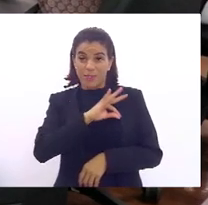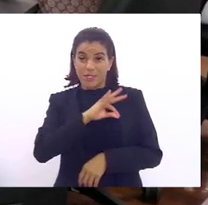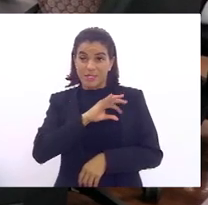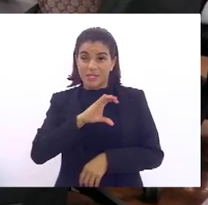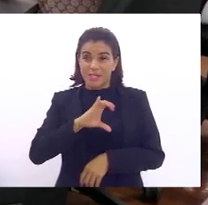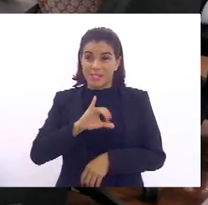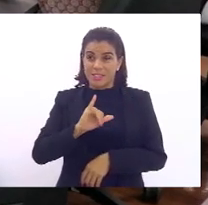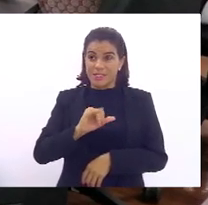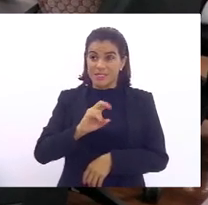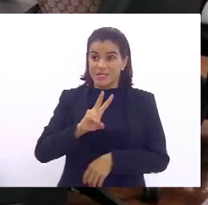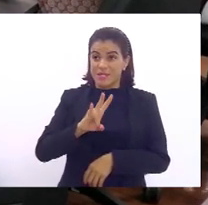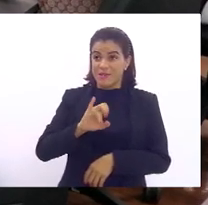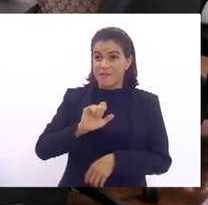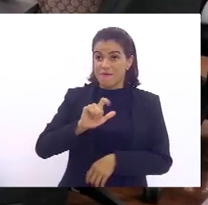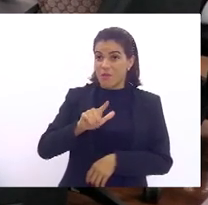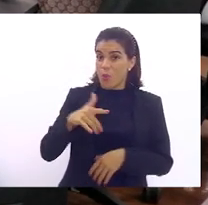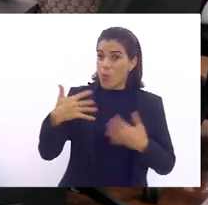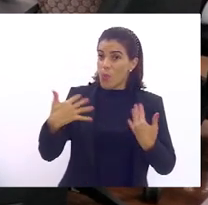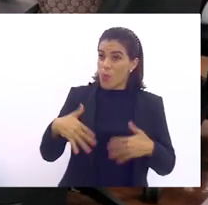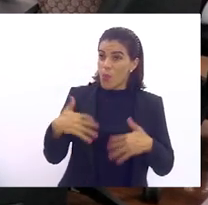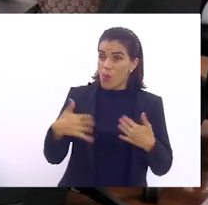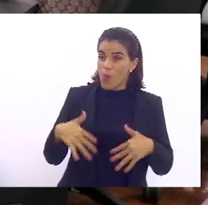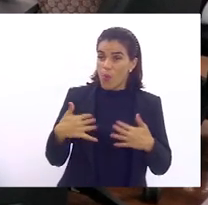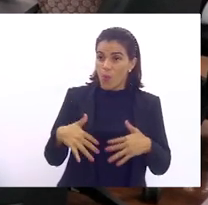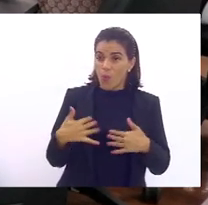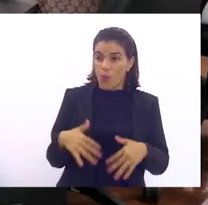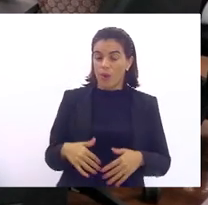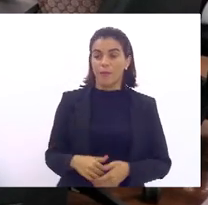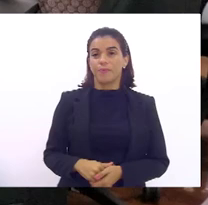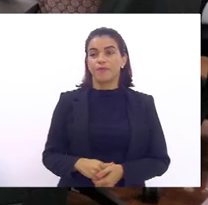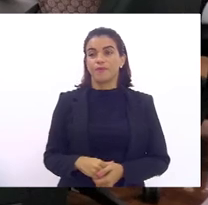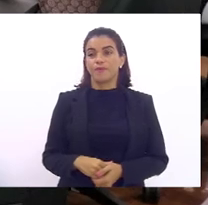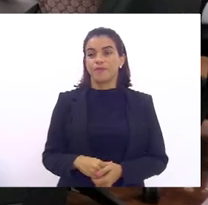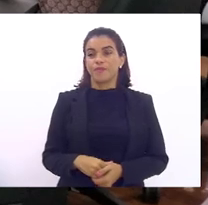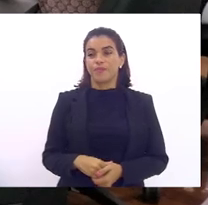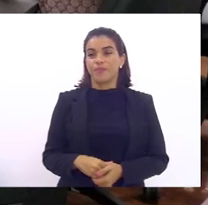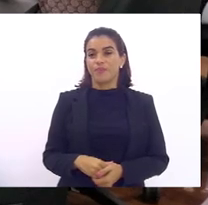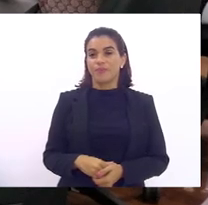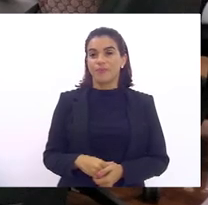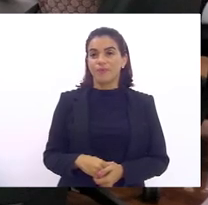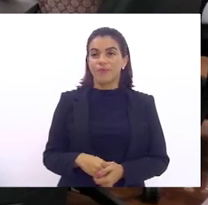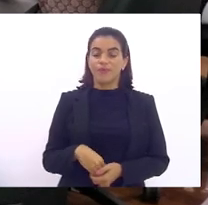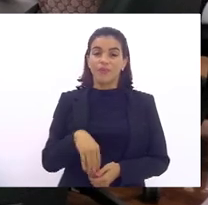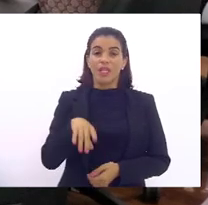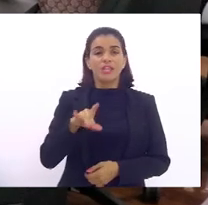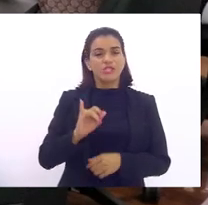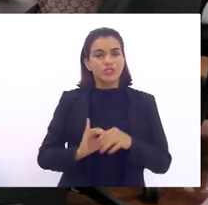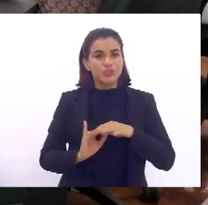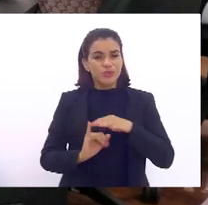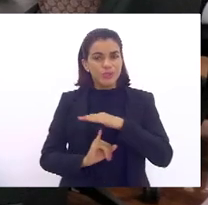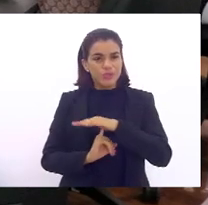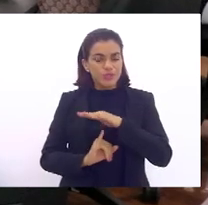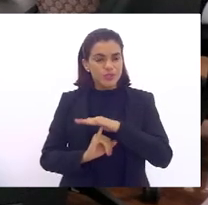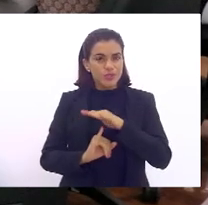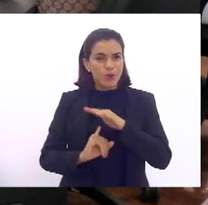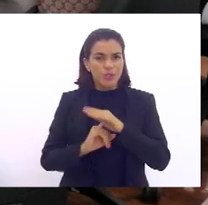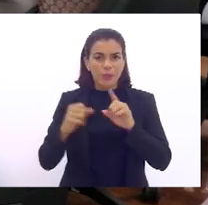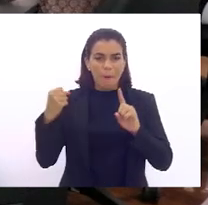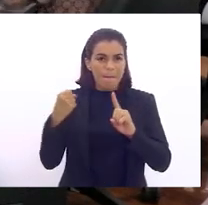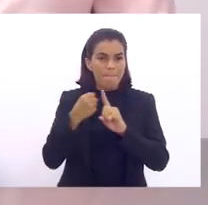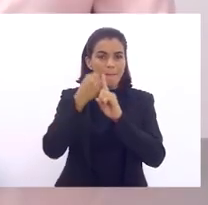né delegada Bárbara lomba então eh a instituições que historicamente são de